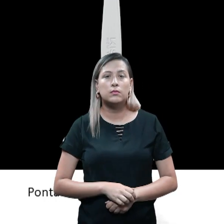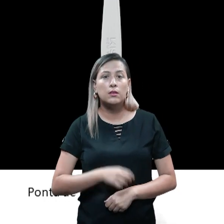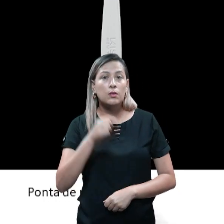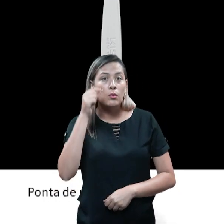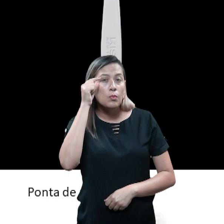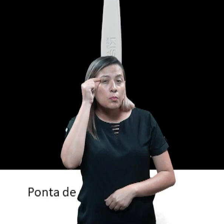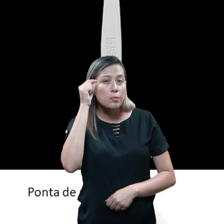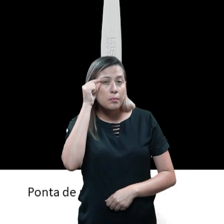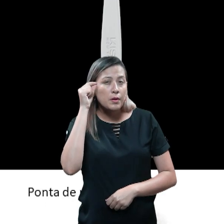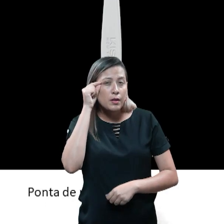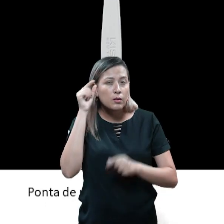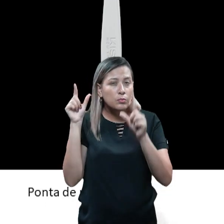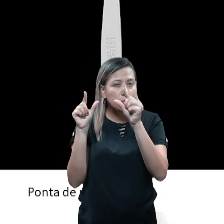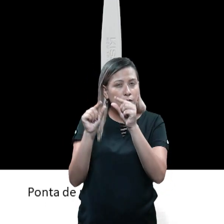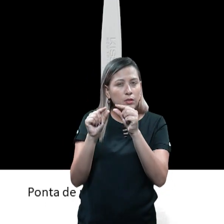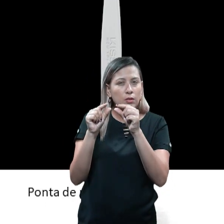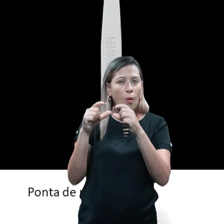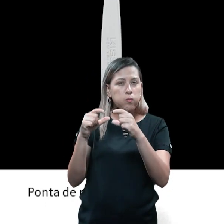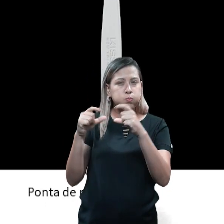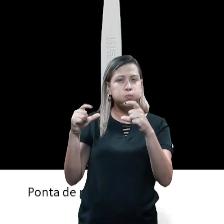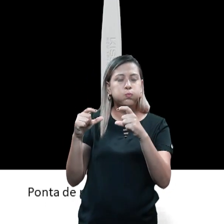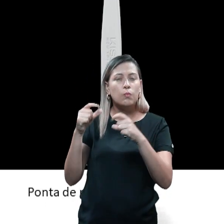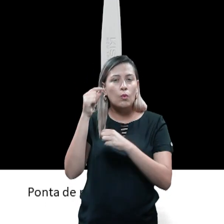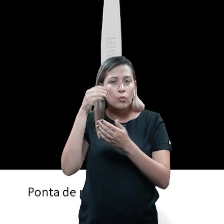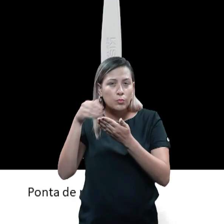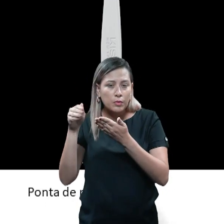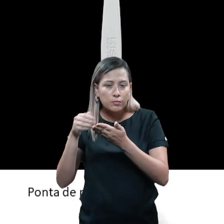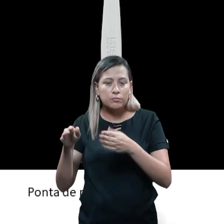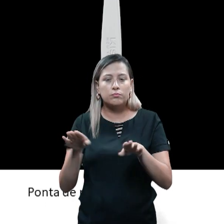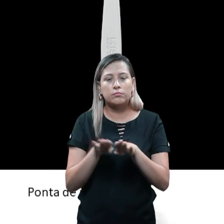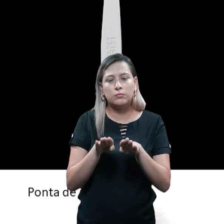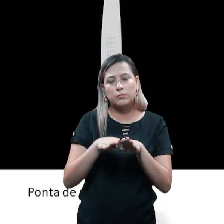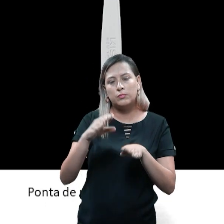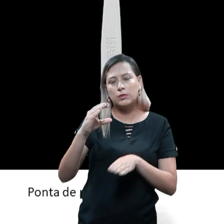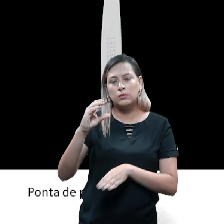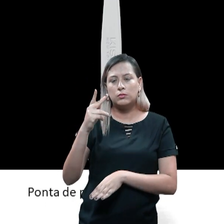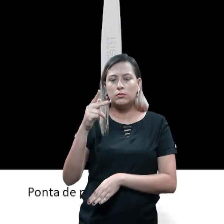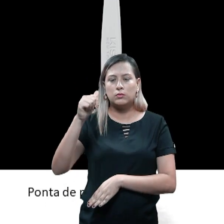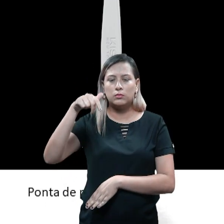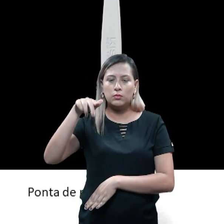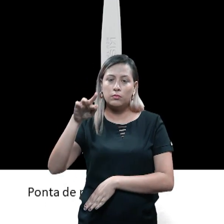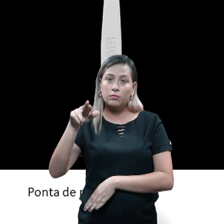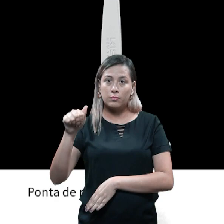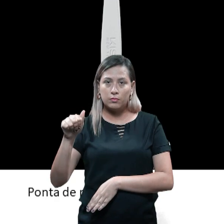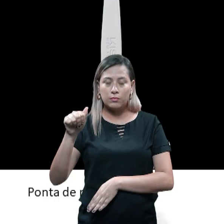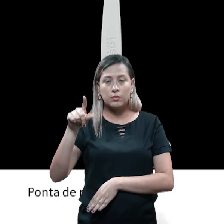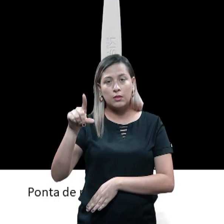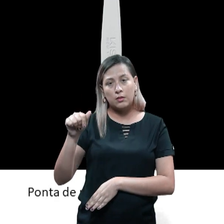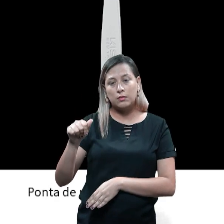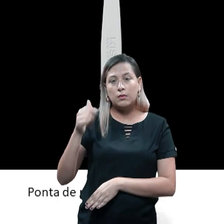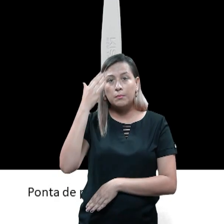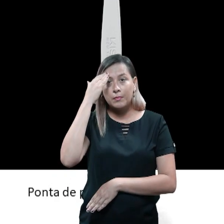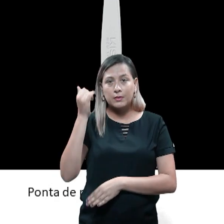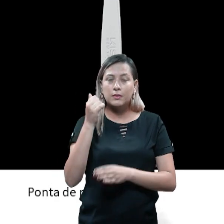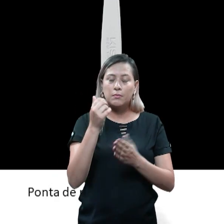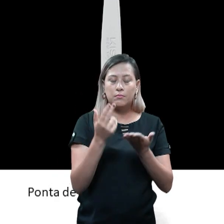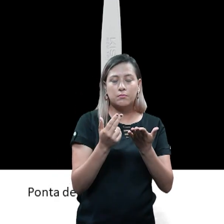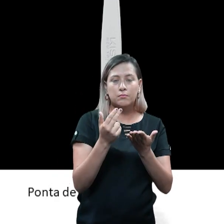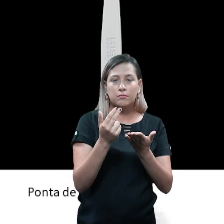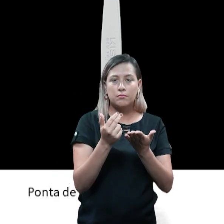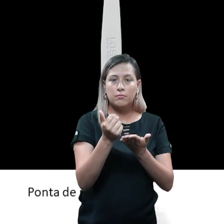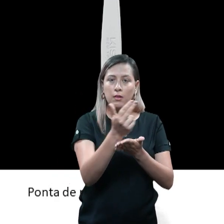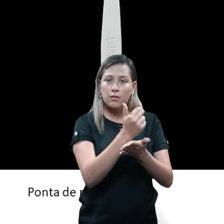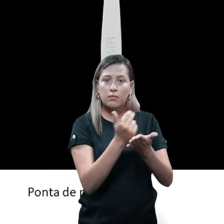pelos curtos e grossos. A pinça chanfrada é ideal para definir o desenho. E a pinça de ponta fina,